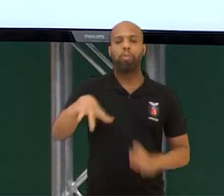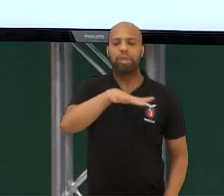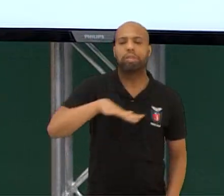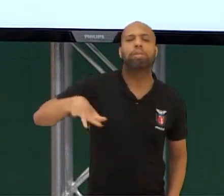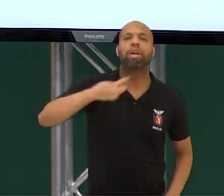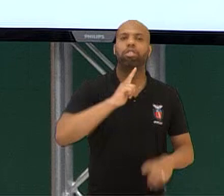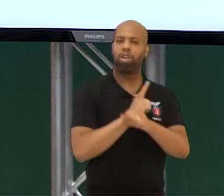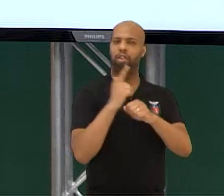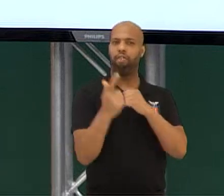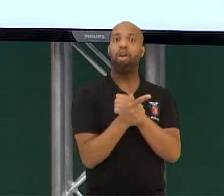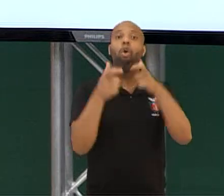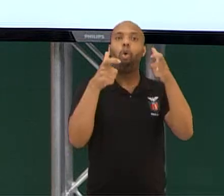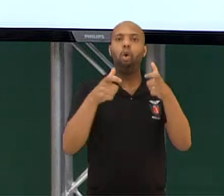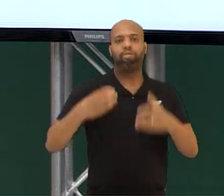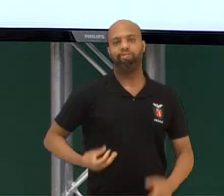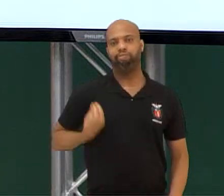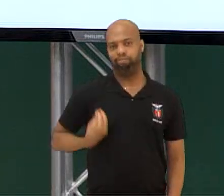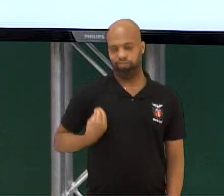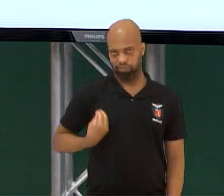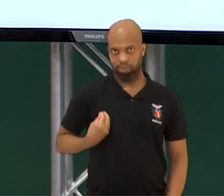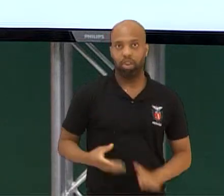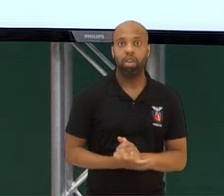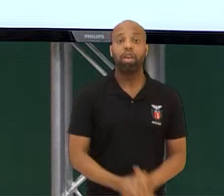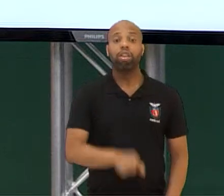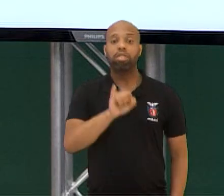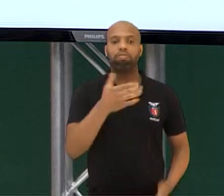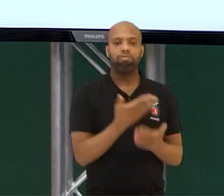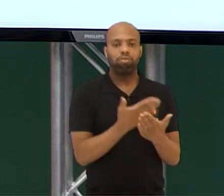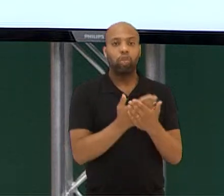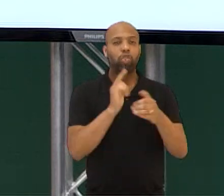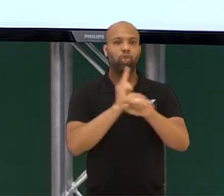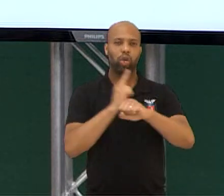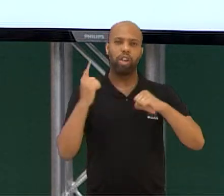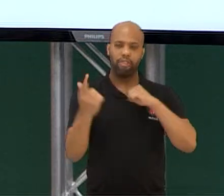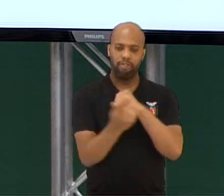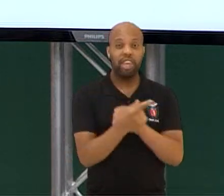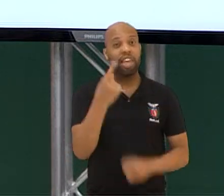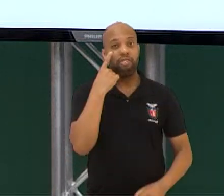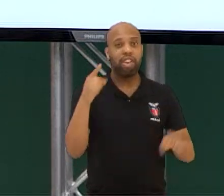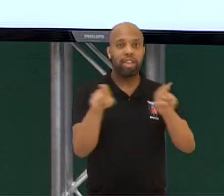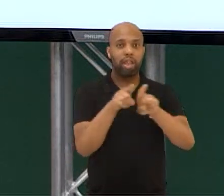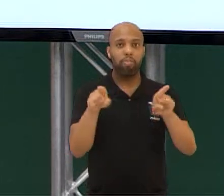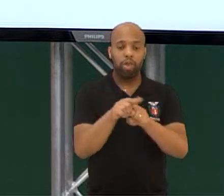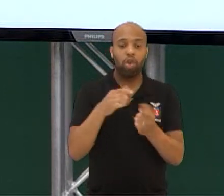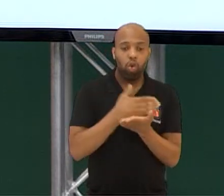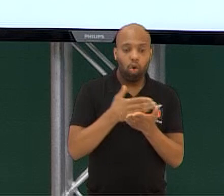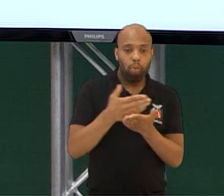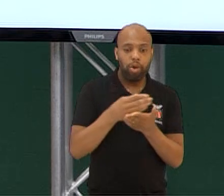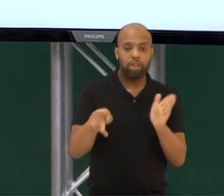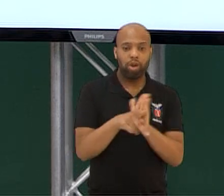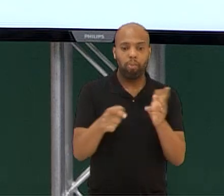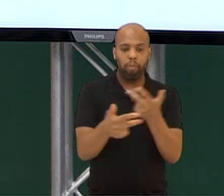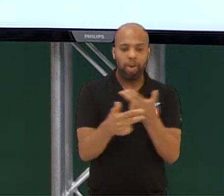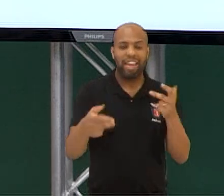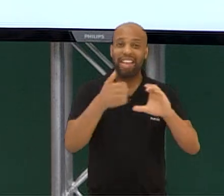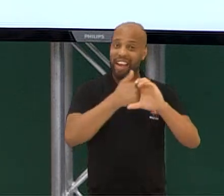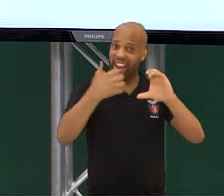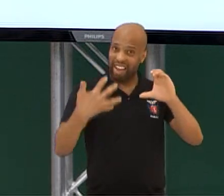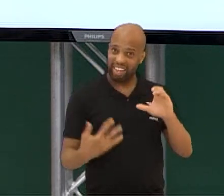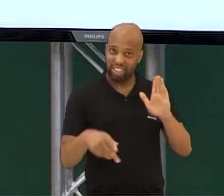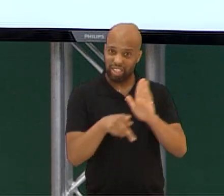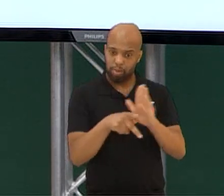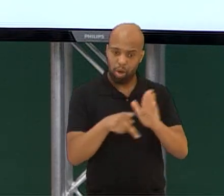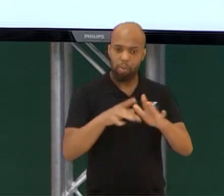espaço geográfico, do lugar onde nós vivemos. E quando nós trabalhamos a questão da geografia, nós verificamos desde os aspectos físicos, desde os